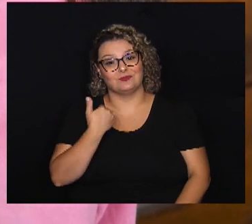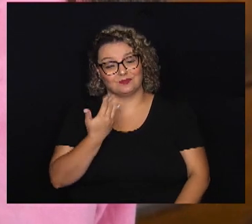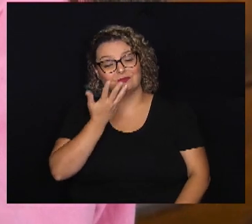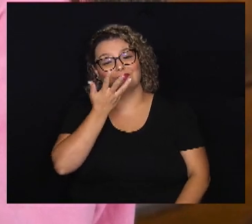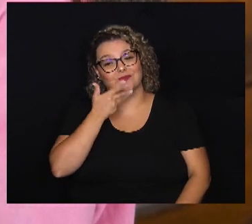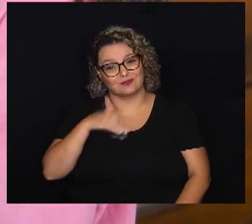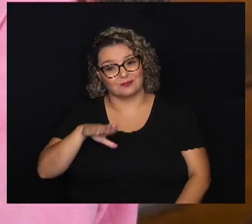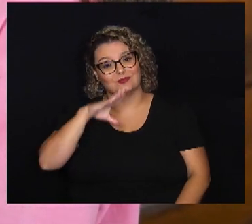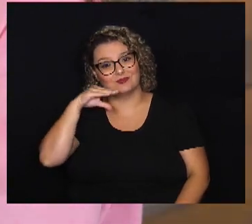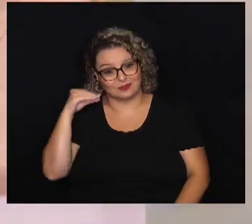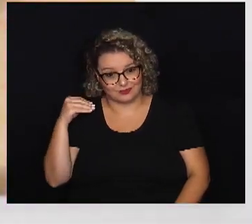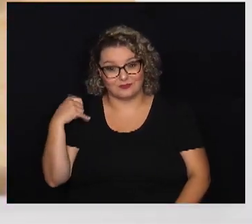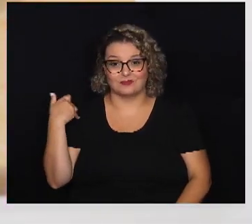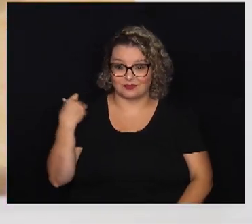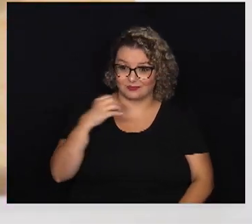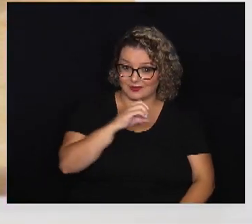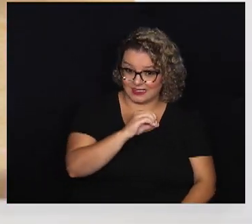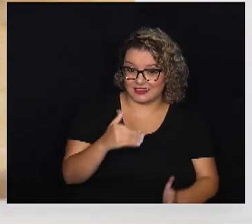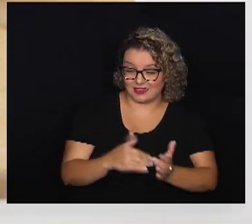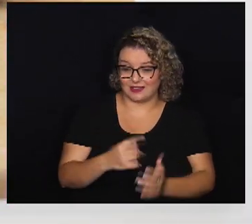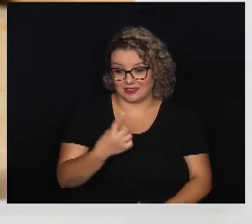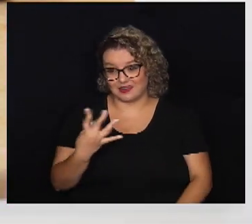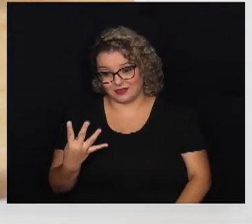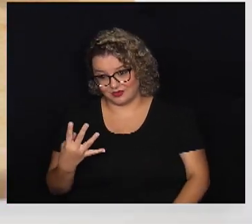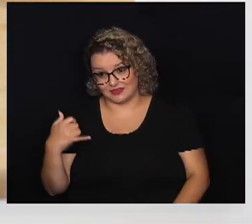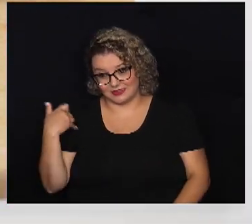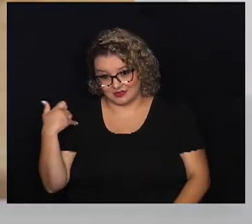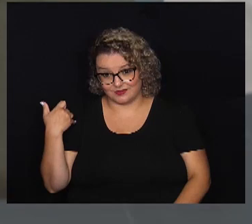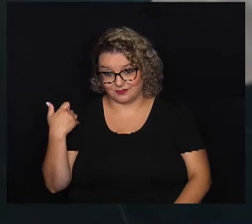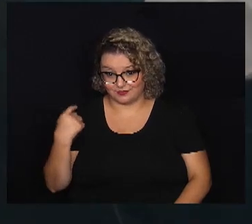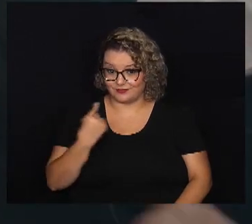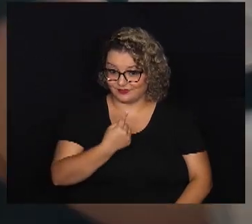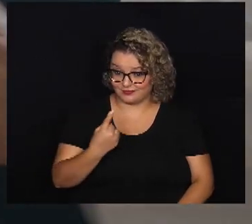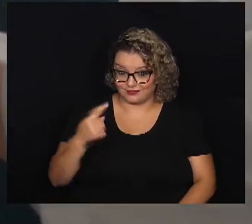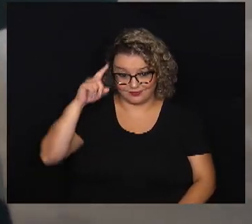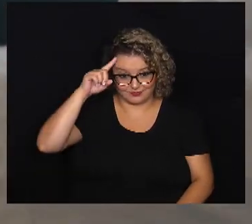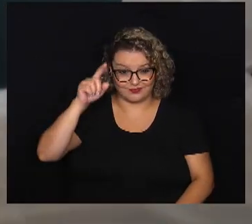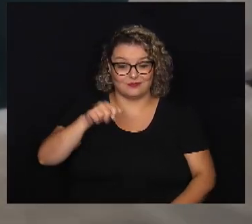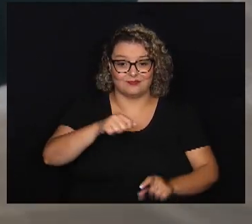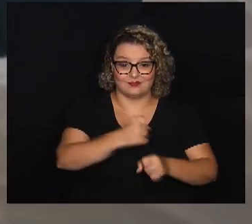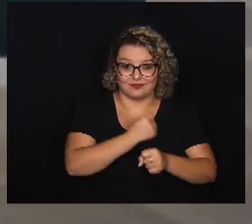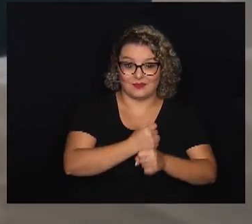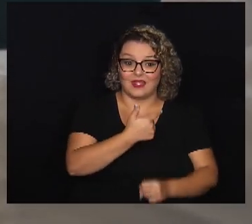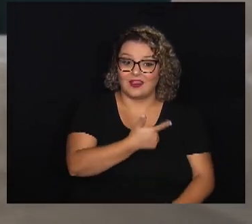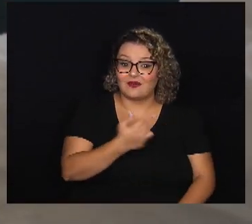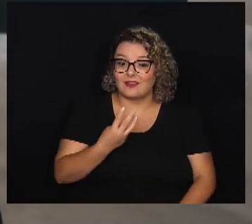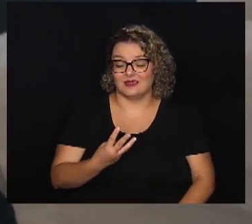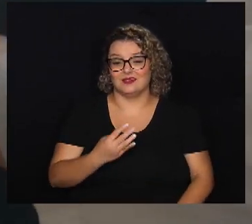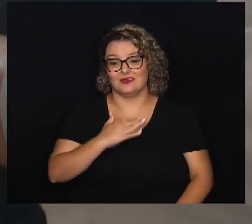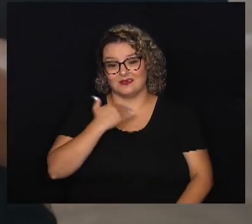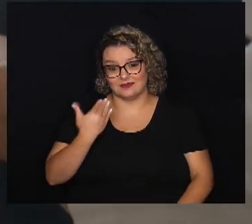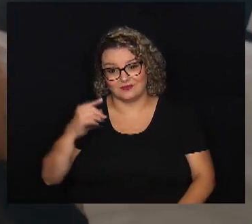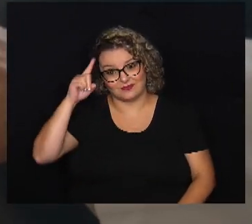crianças e adolescentes com idade entre 0 e 14 anos. Em cada dia do ano, 23 óbitos foram registrados em